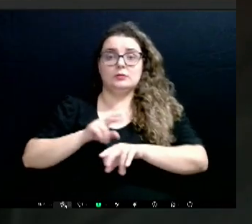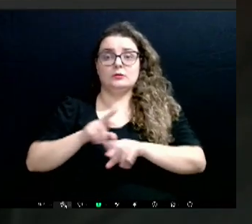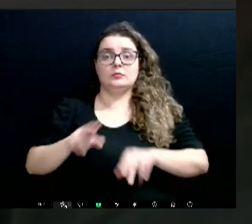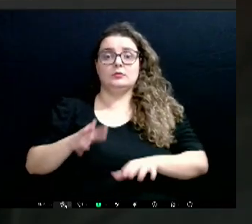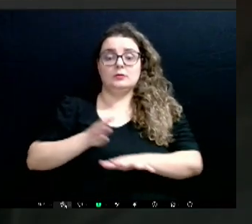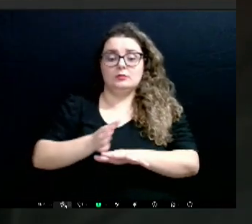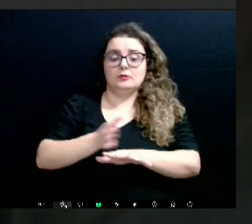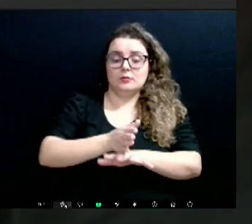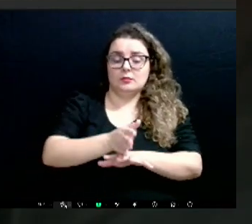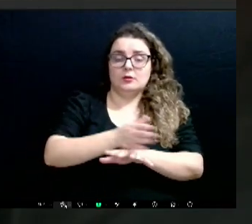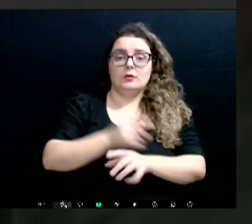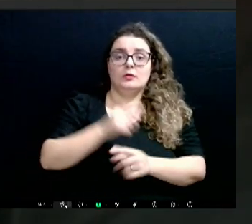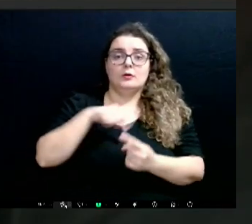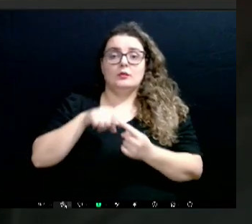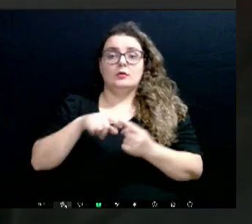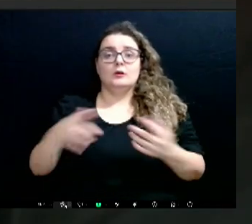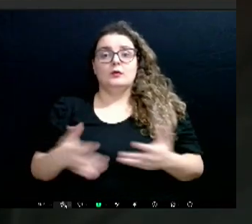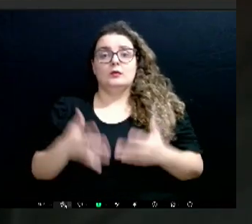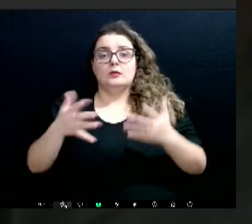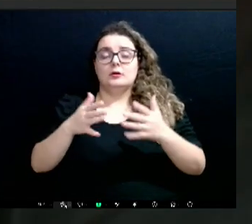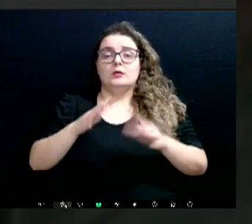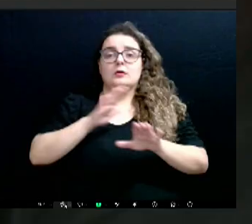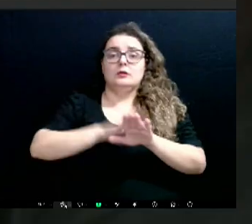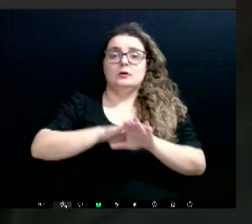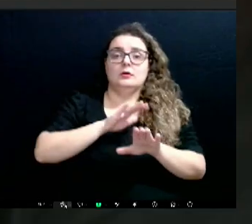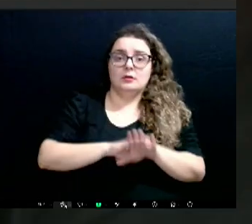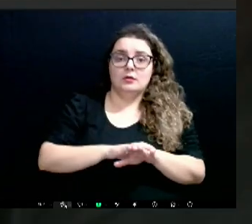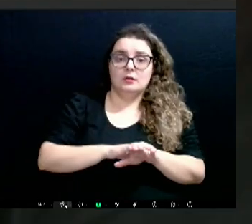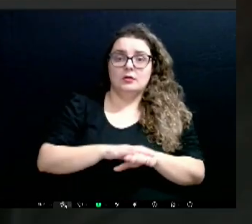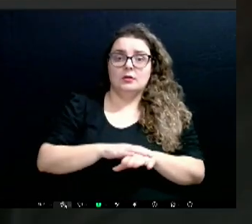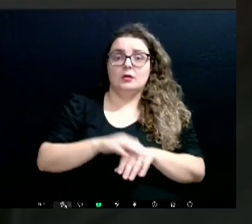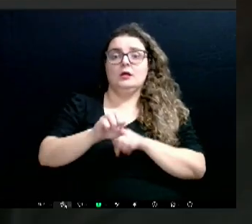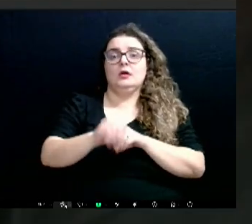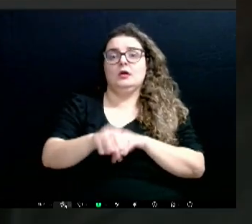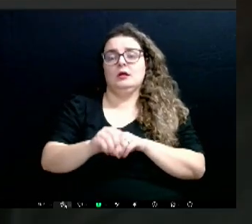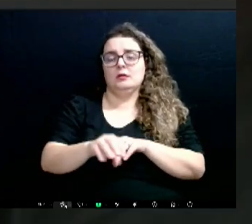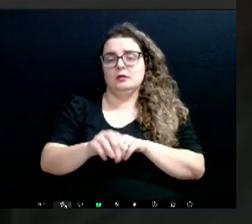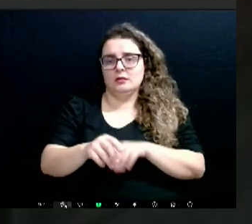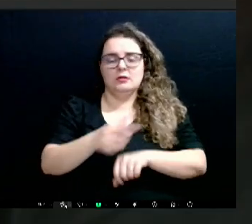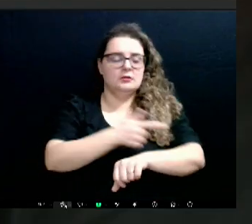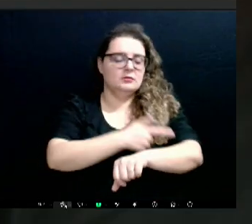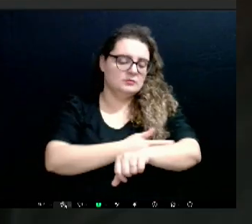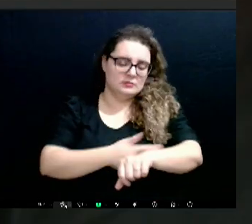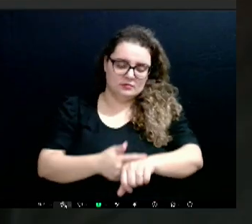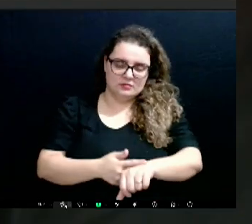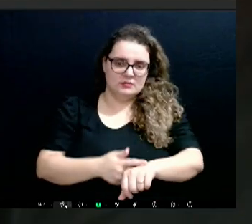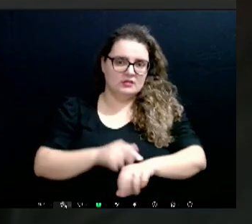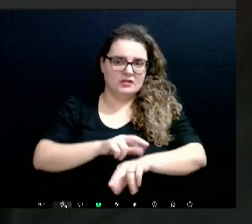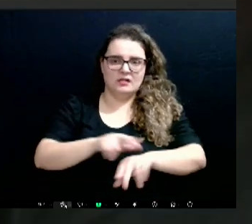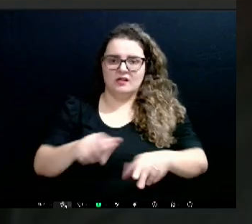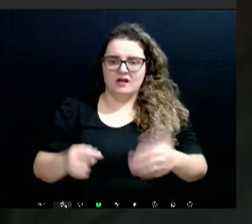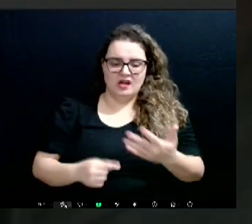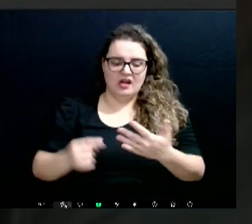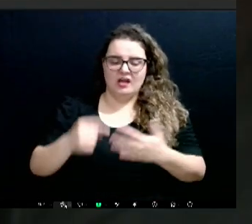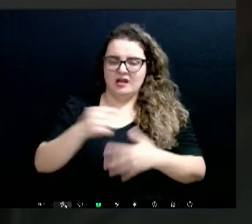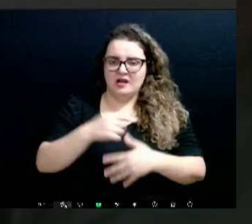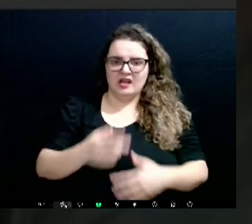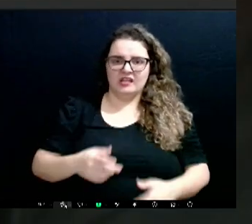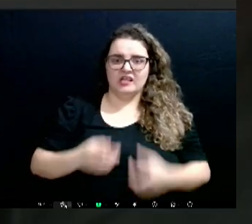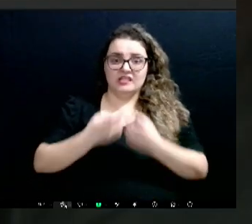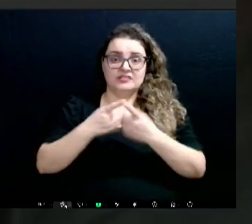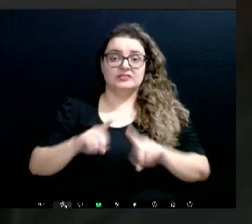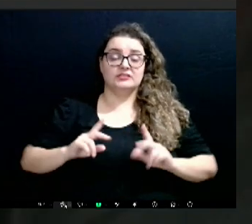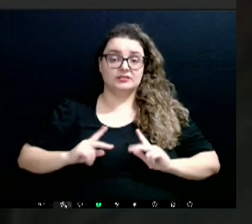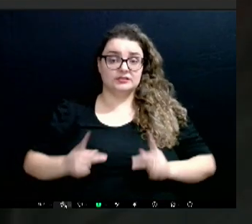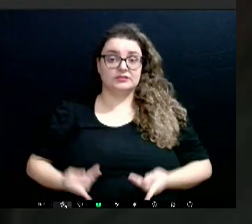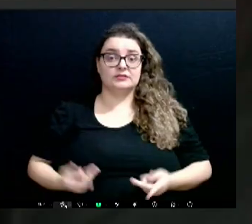finalidade de promover ações que vão desde a educação, né, nos diversos aspectos aí da dignidade humana,